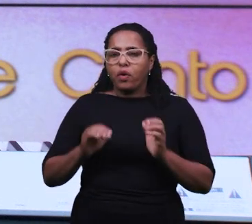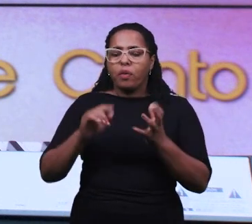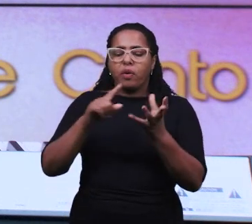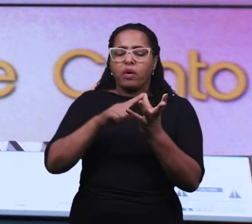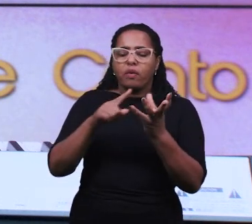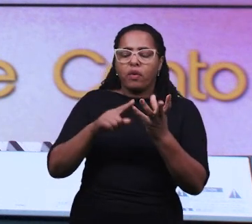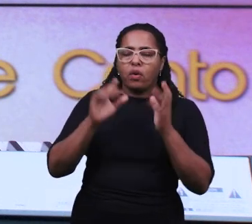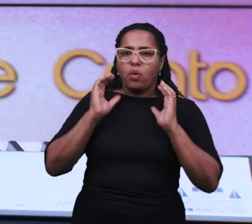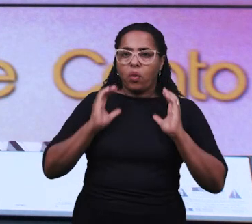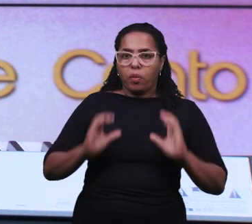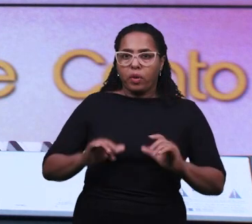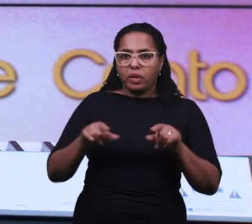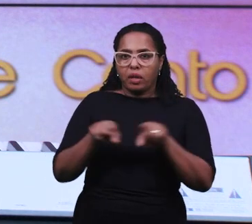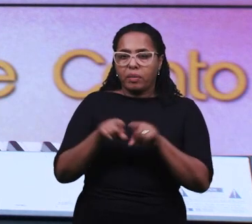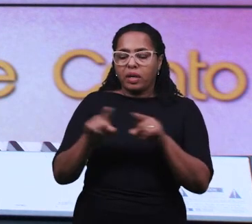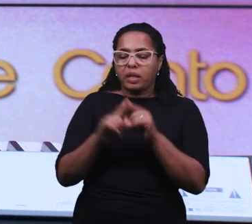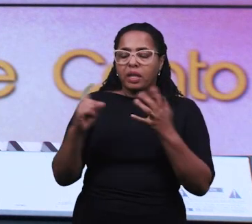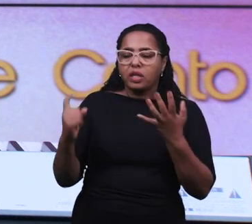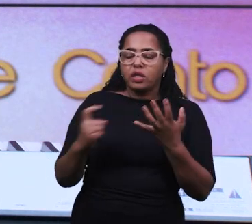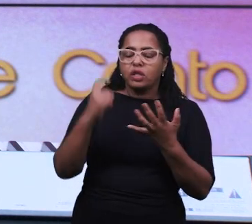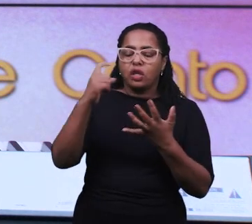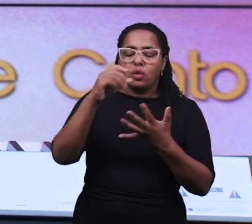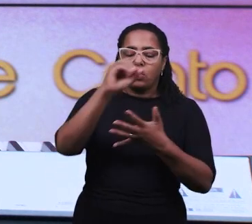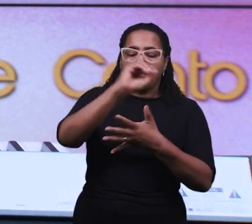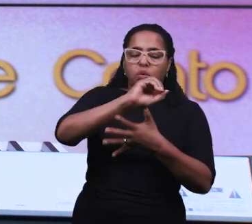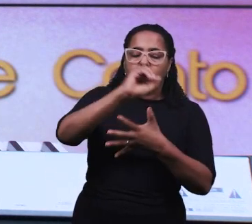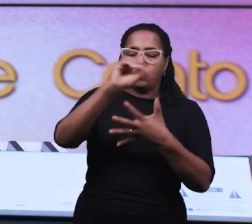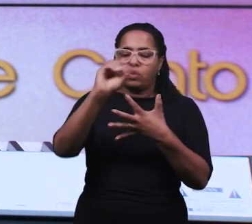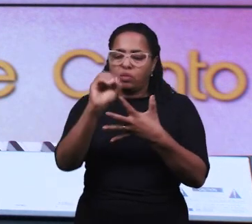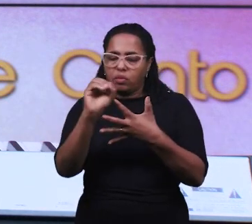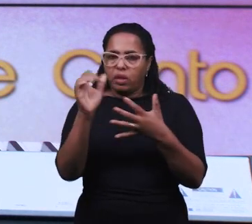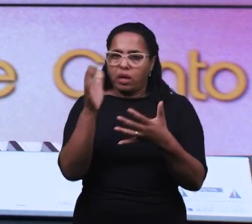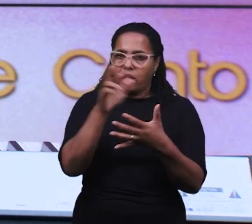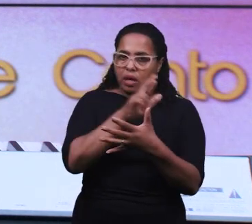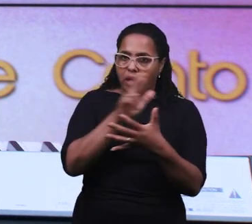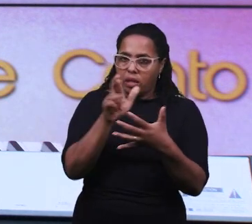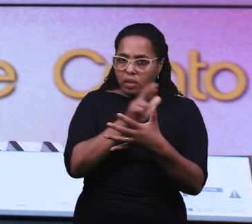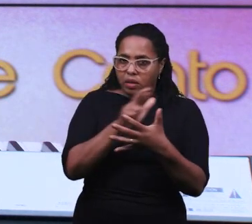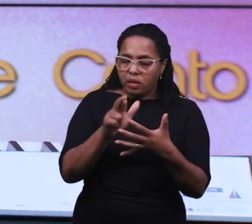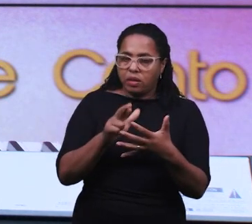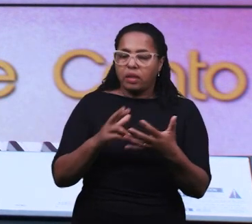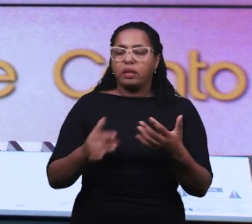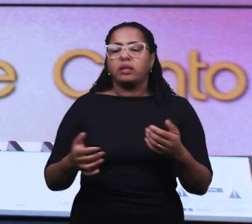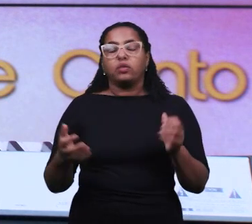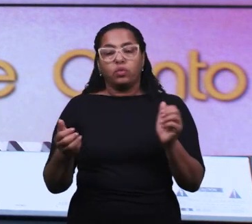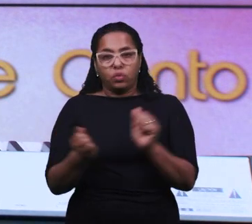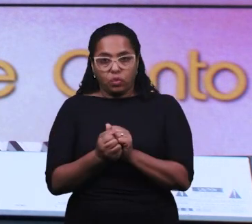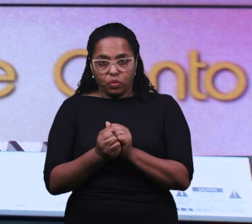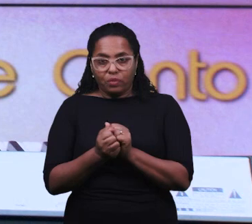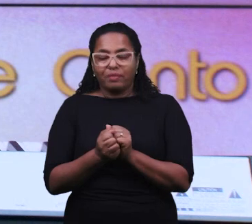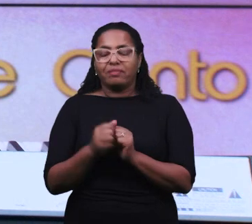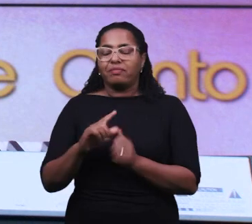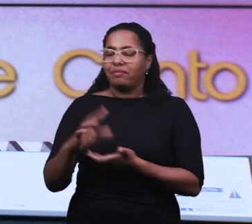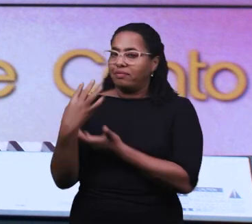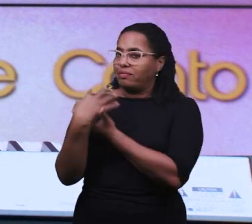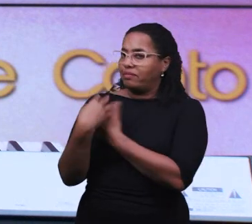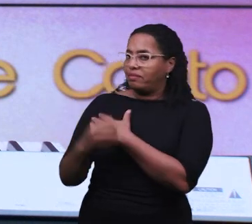em relação a essa diferença de altura, diferença de uma nota para outra. Inspiramos, vamos juntos.